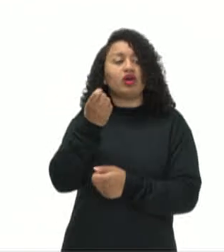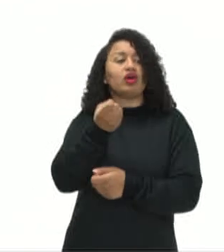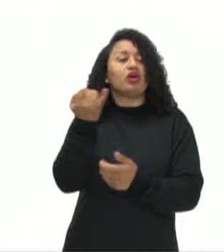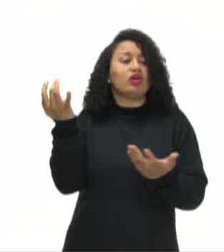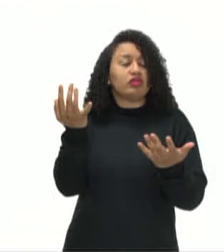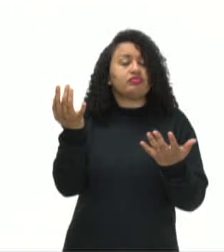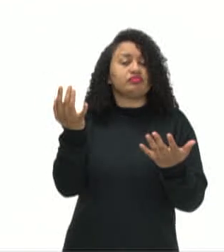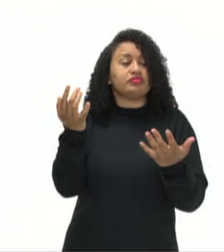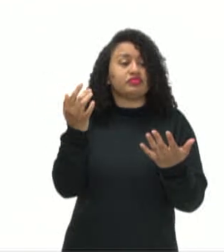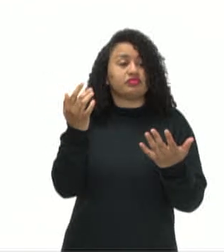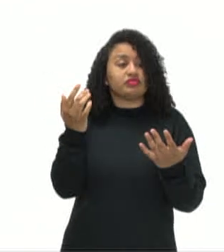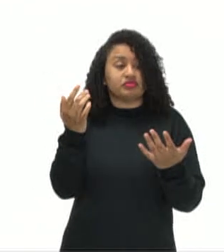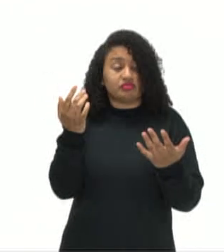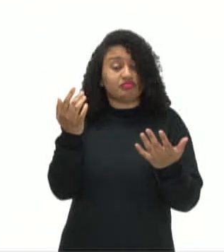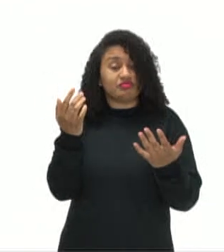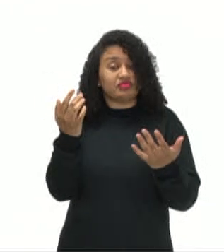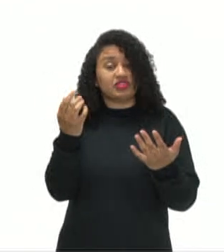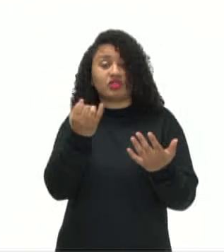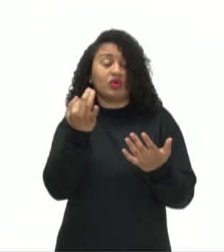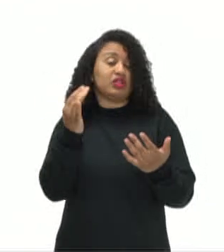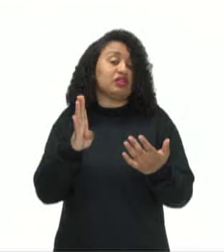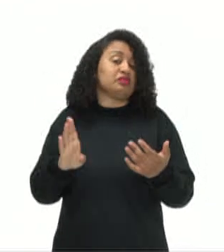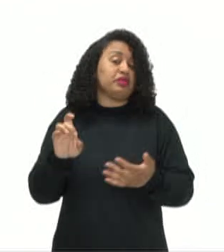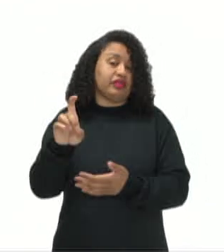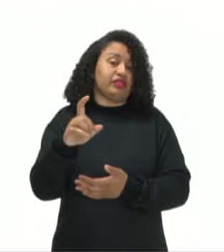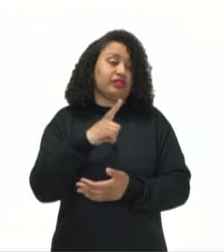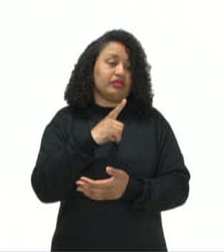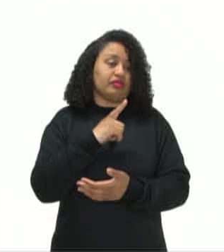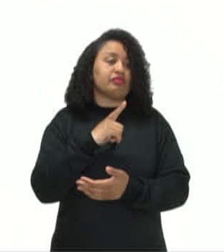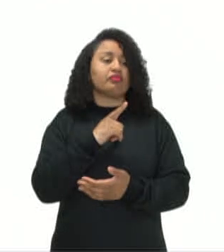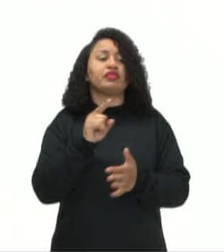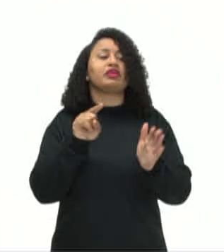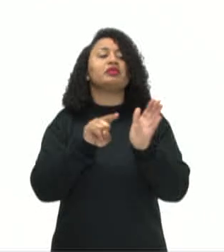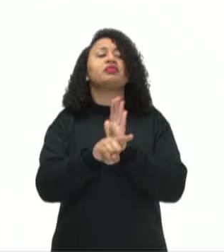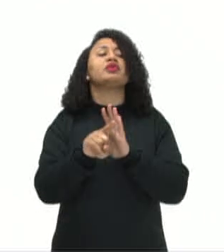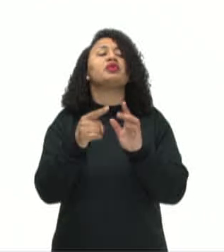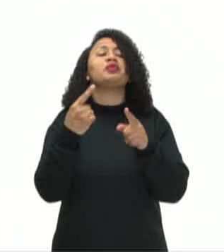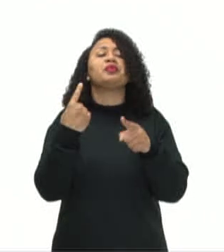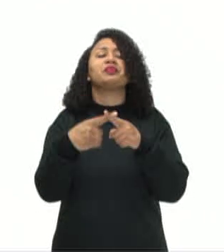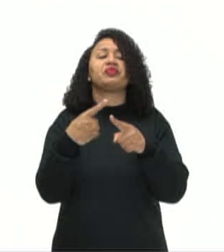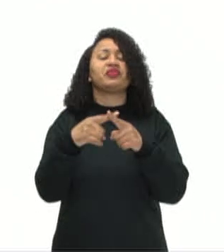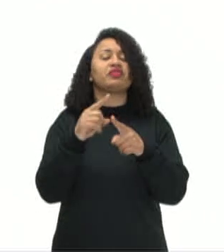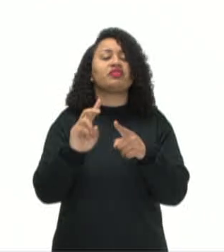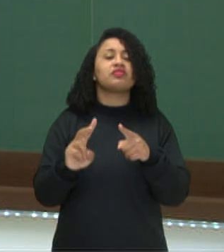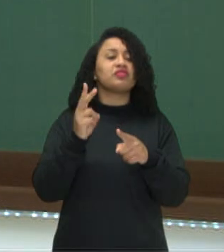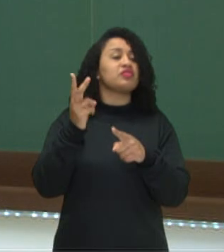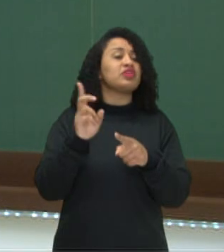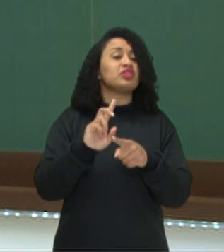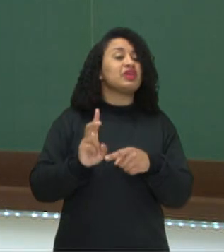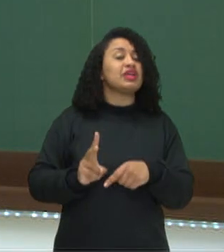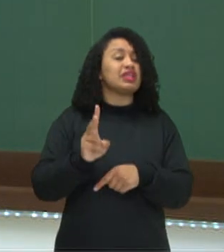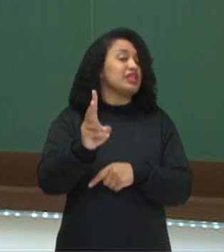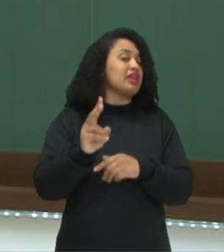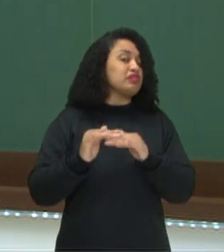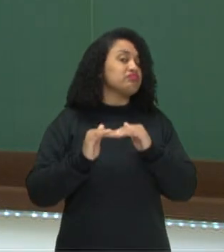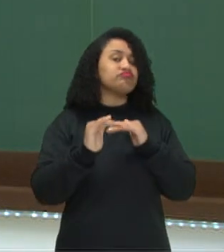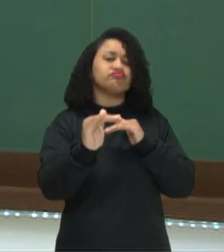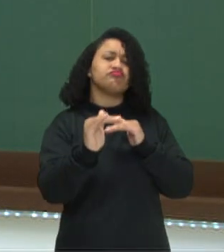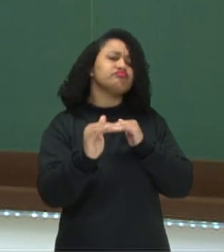é o valor na terceira hora do número de bactérias? E a pergunta, por que esse valor não é sempre o